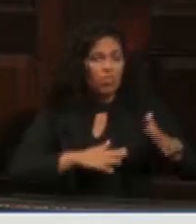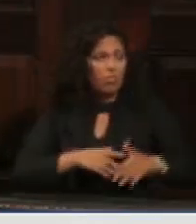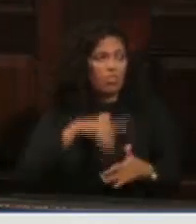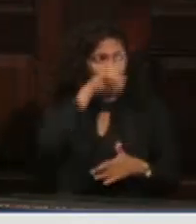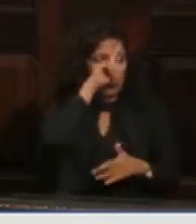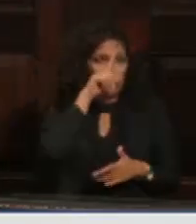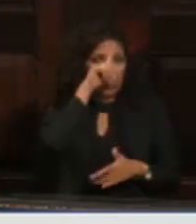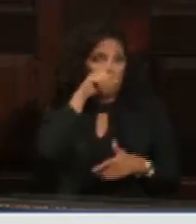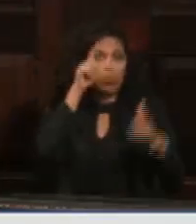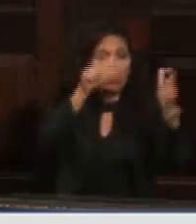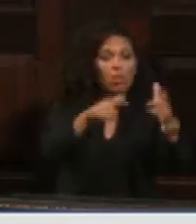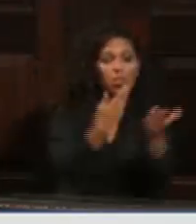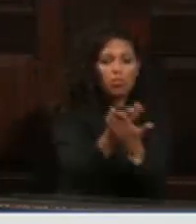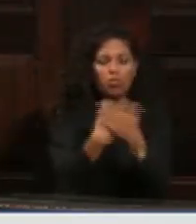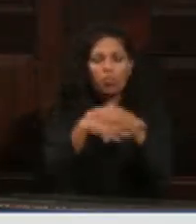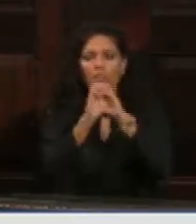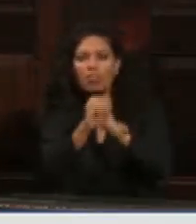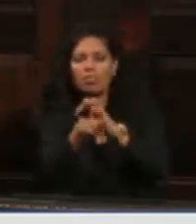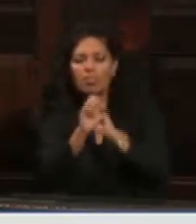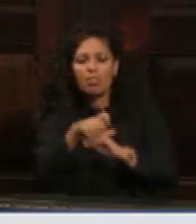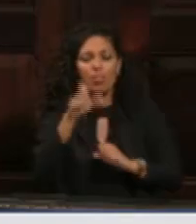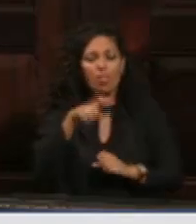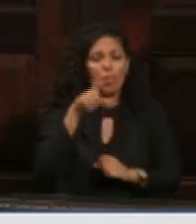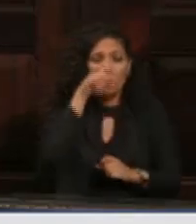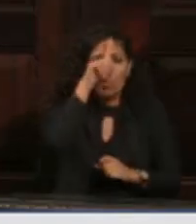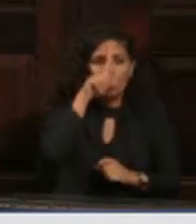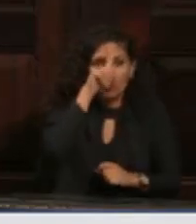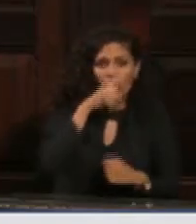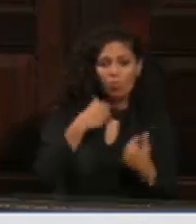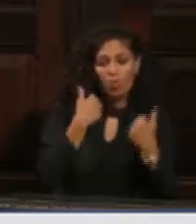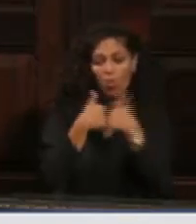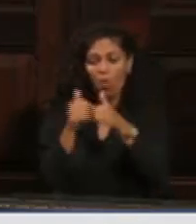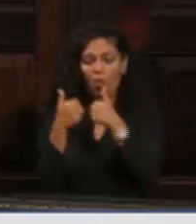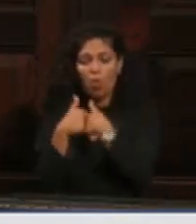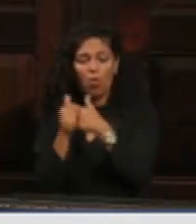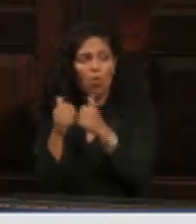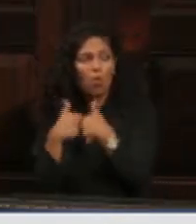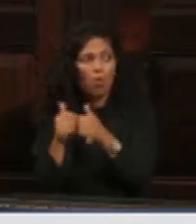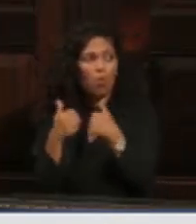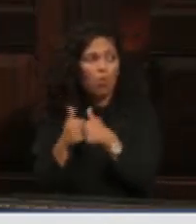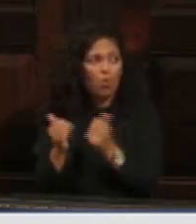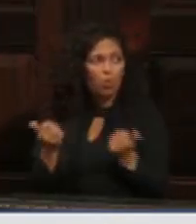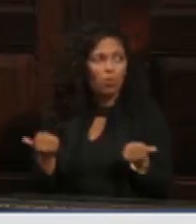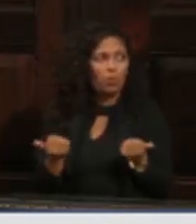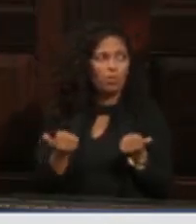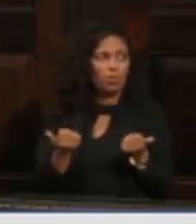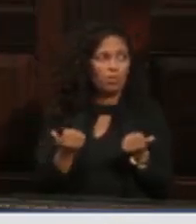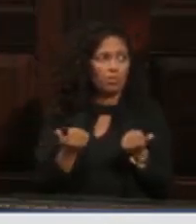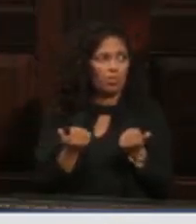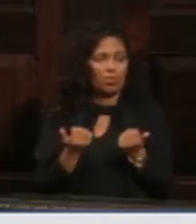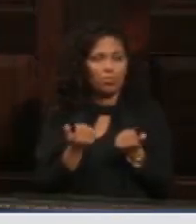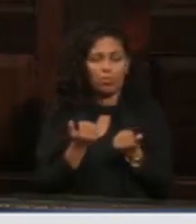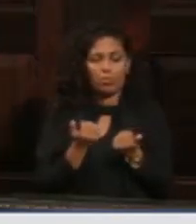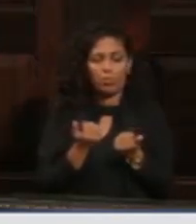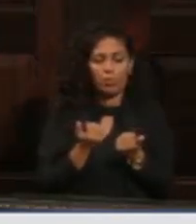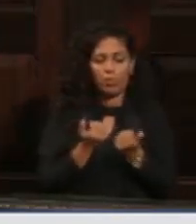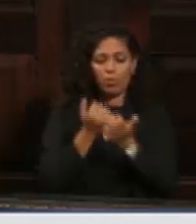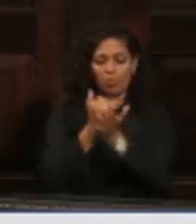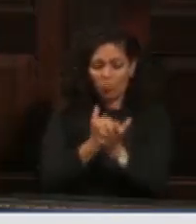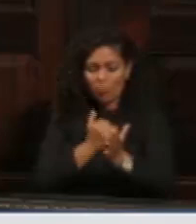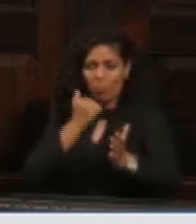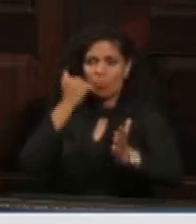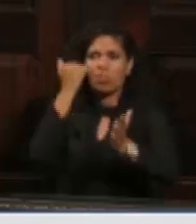em situações em que o transporte público faz com que suas jornadas de trabalho sejam